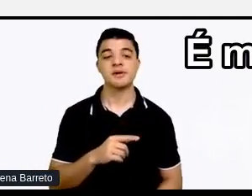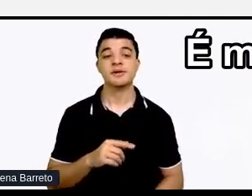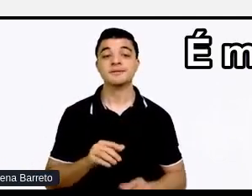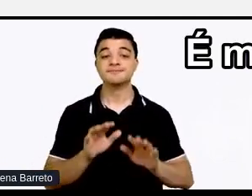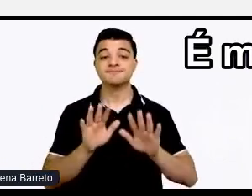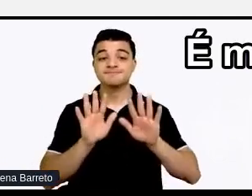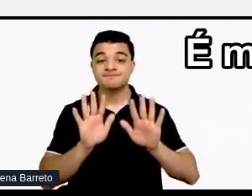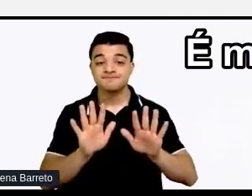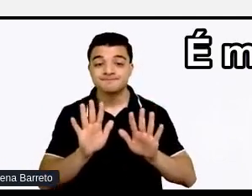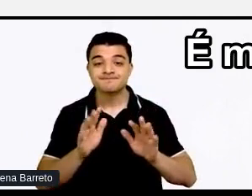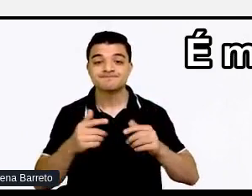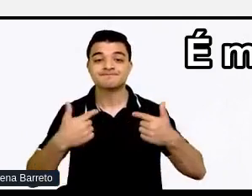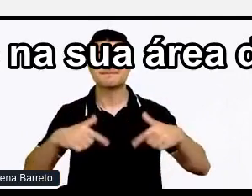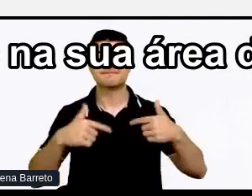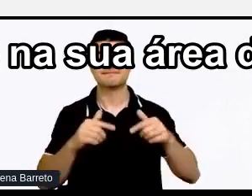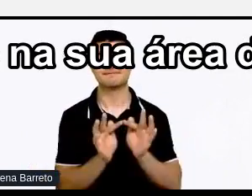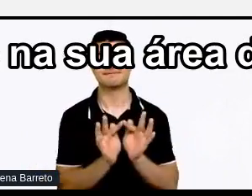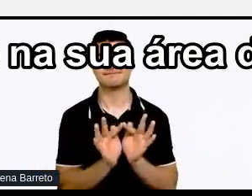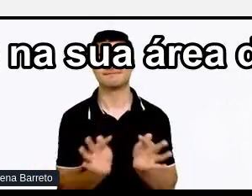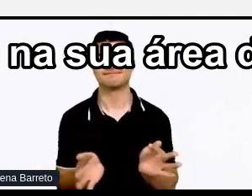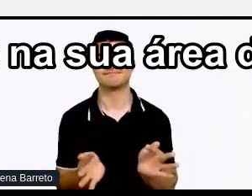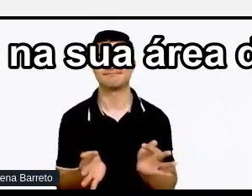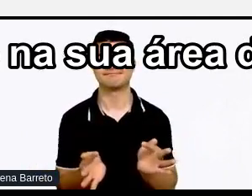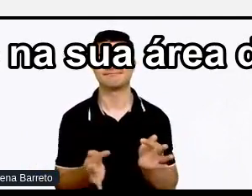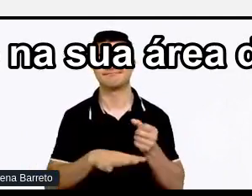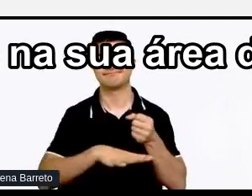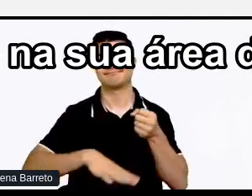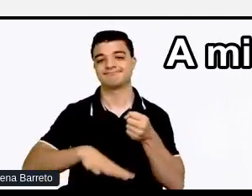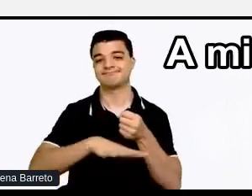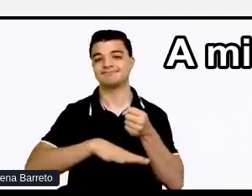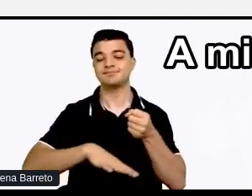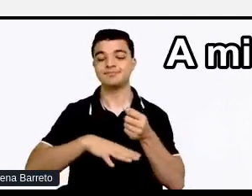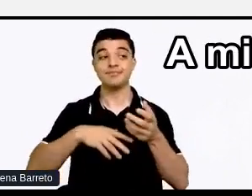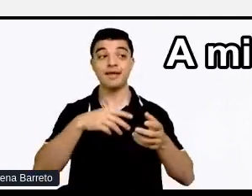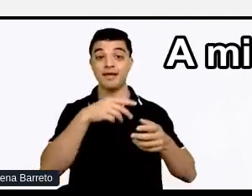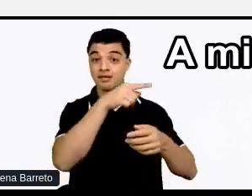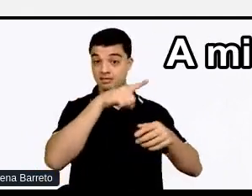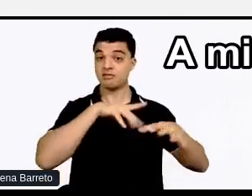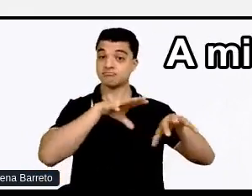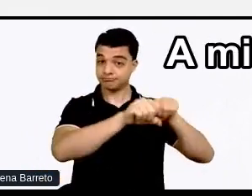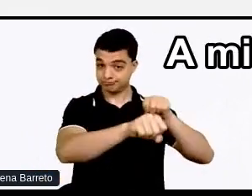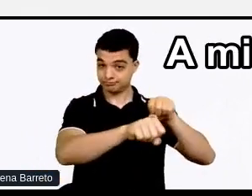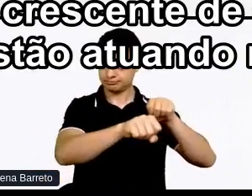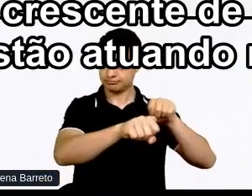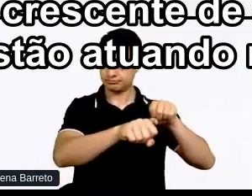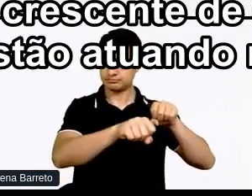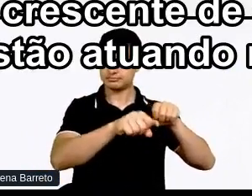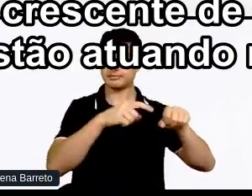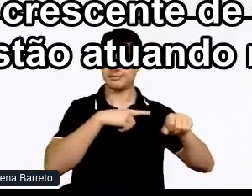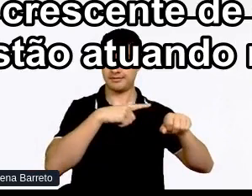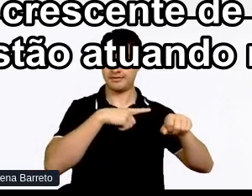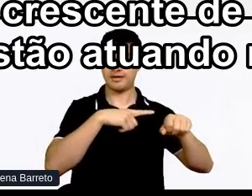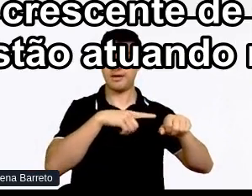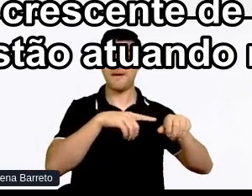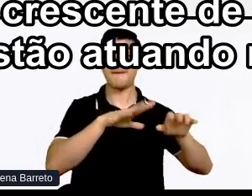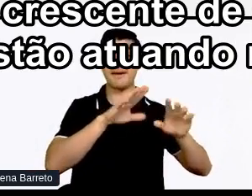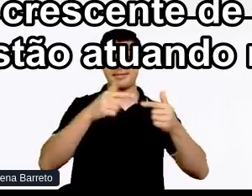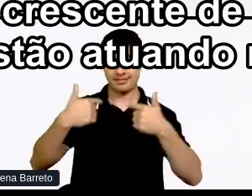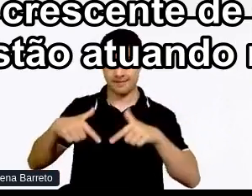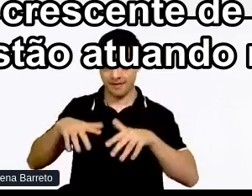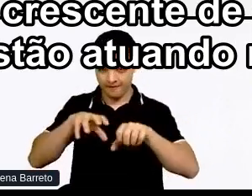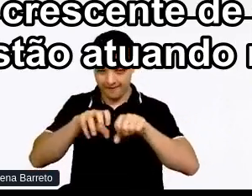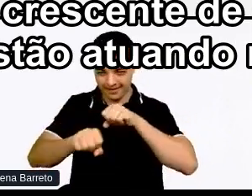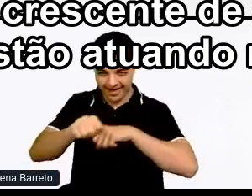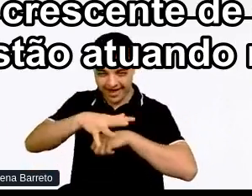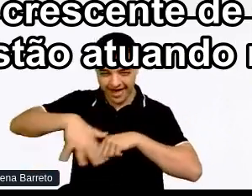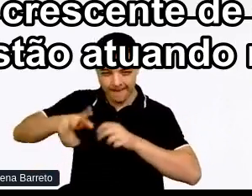tem hoje? É muito. Eles estão na sua área de atuação, de formação? A minoria. Nós temos a crescente